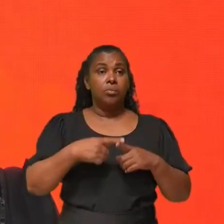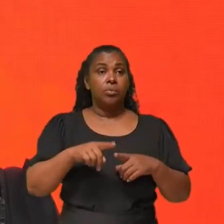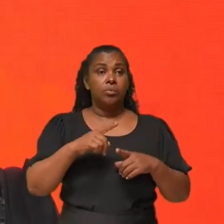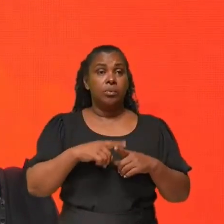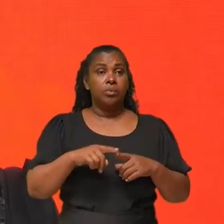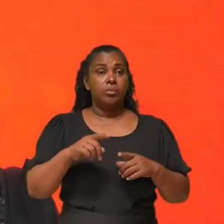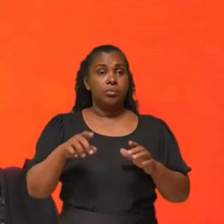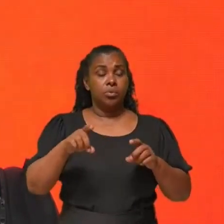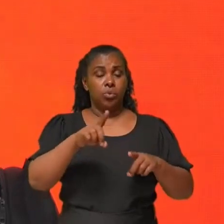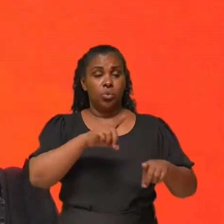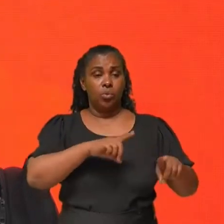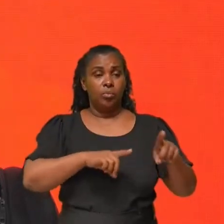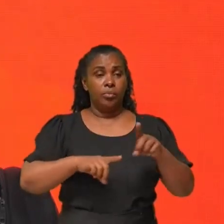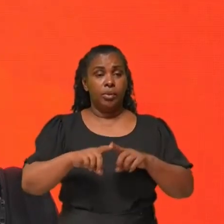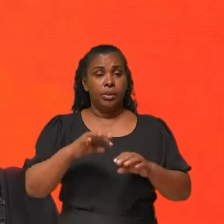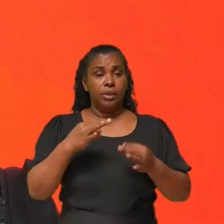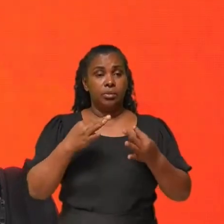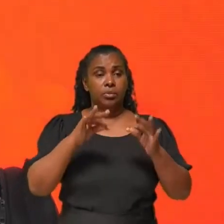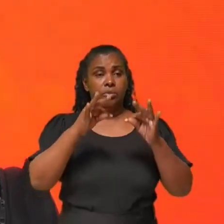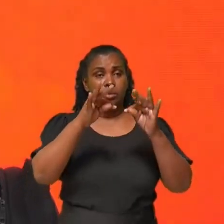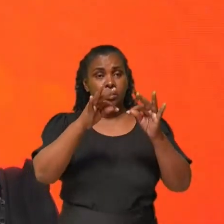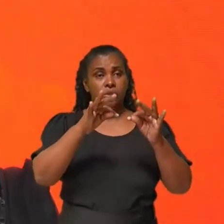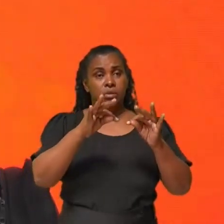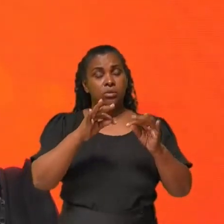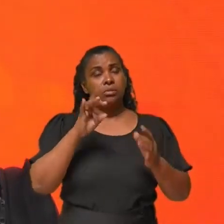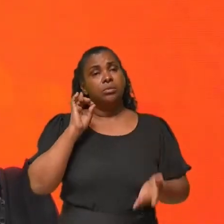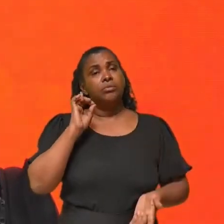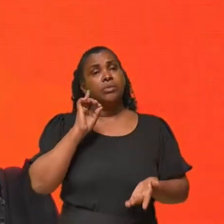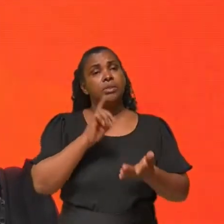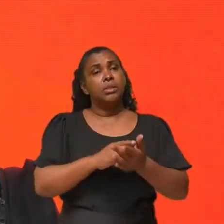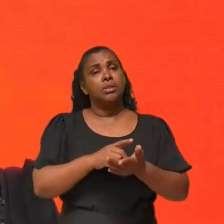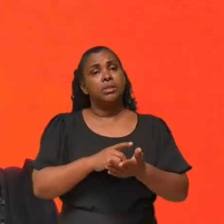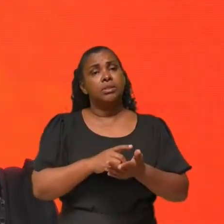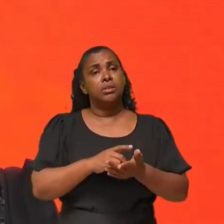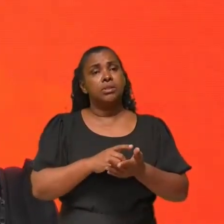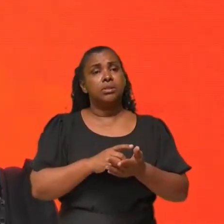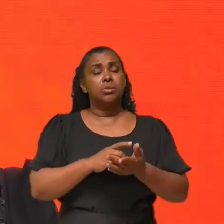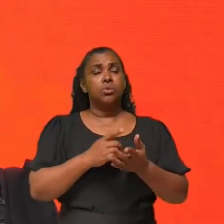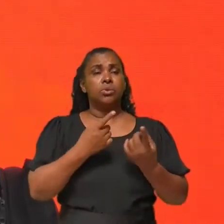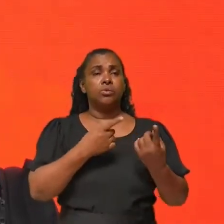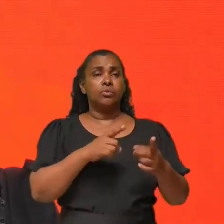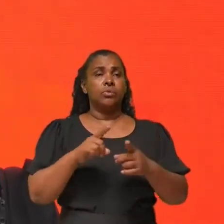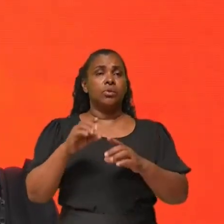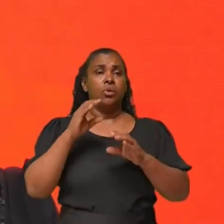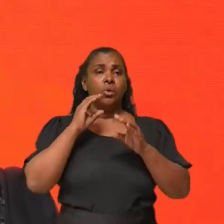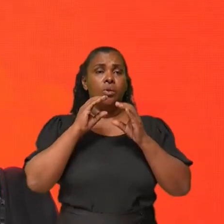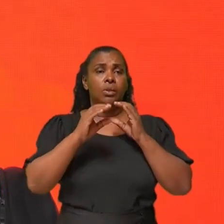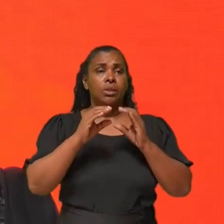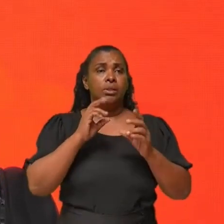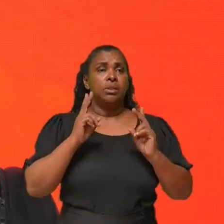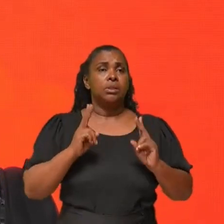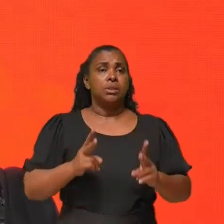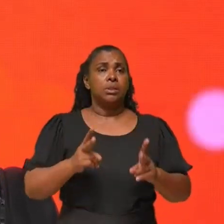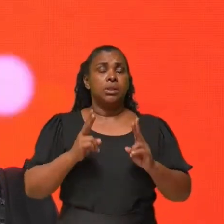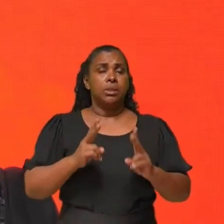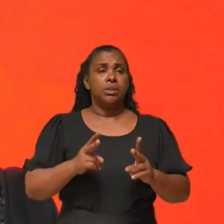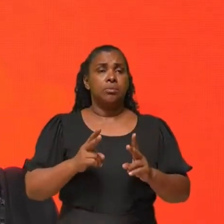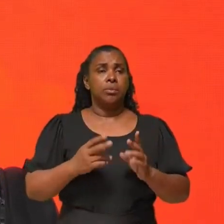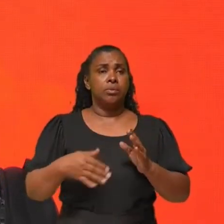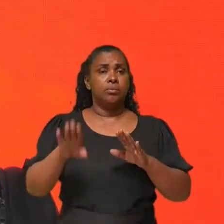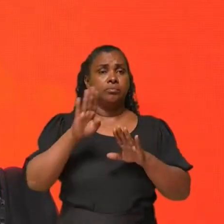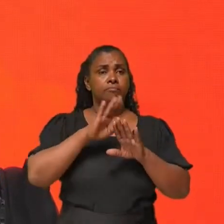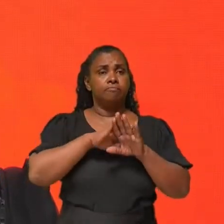tecnologia. E, na verdade, os desafios da comunicação sempre informam as insuficiências da